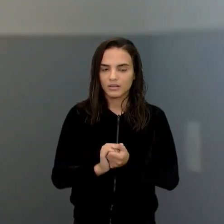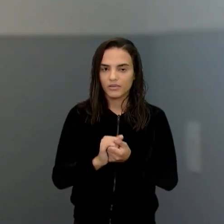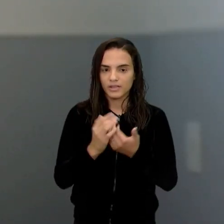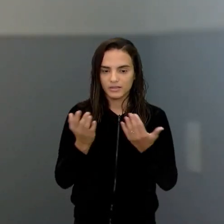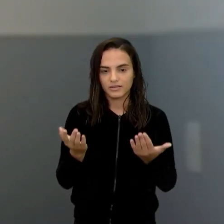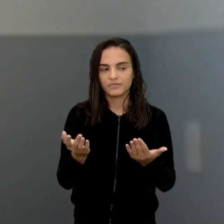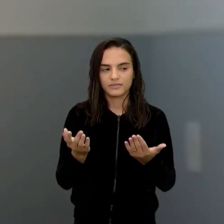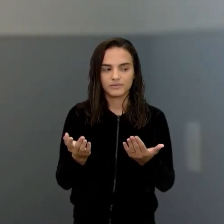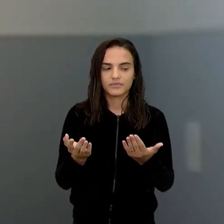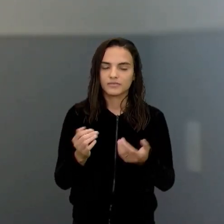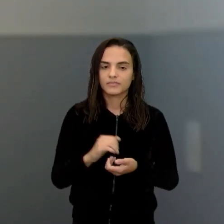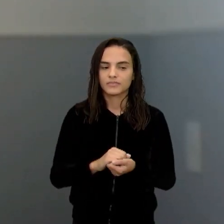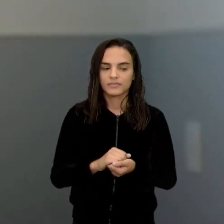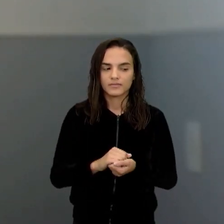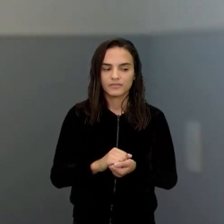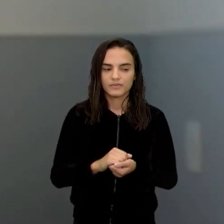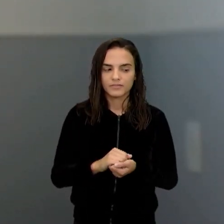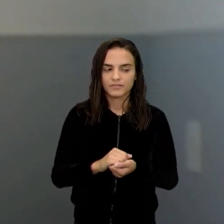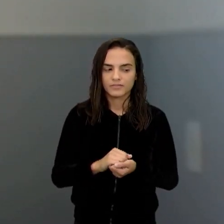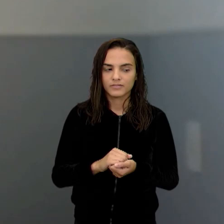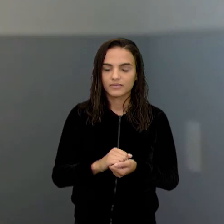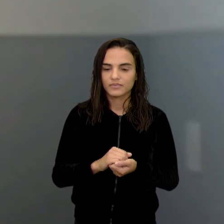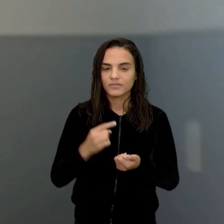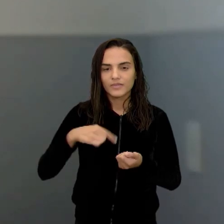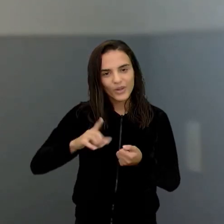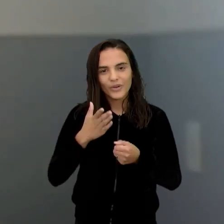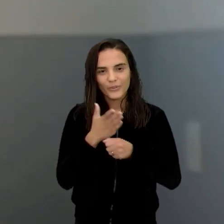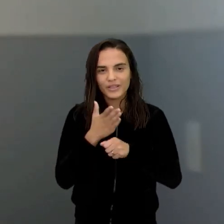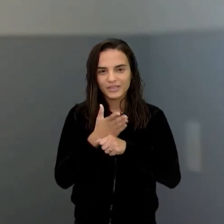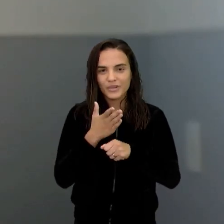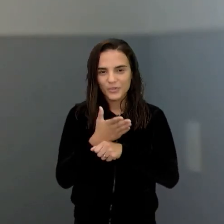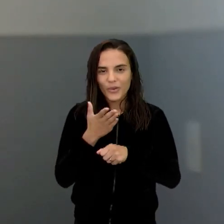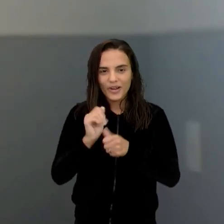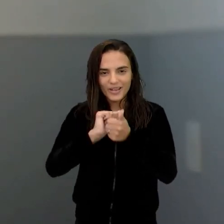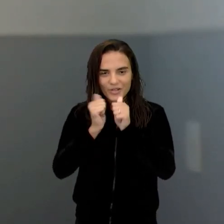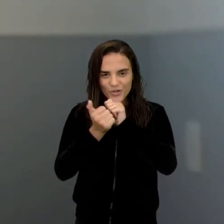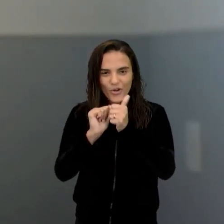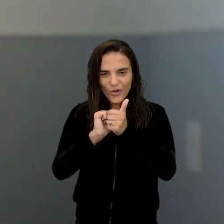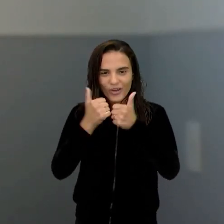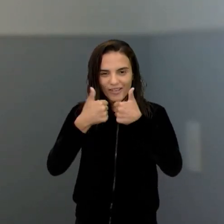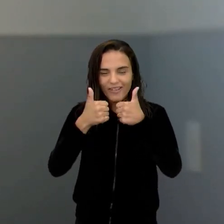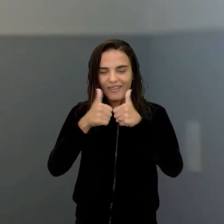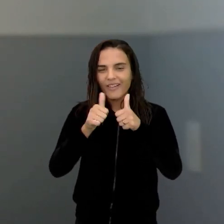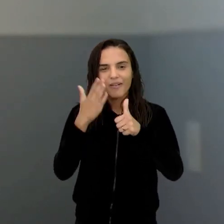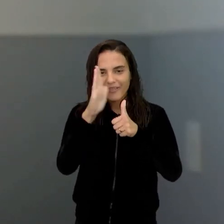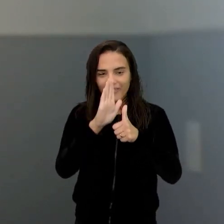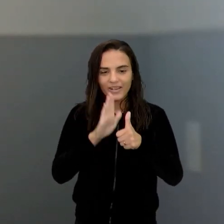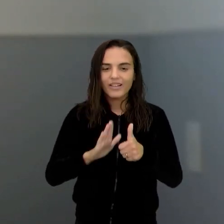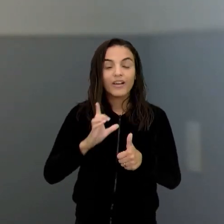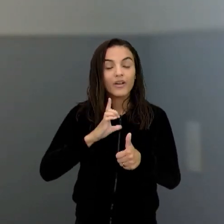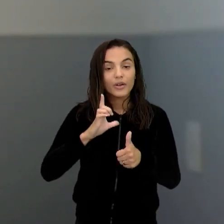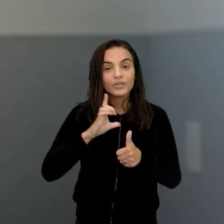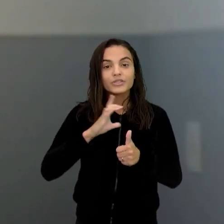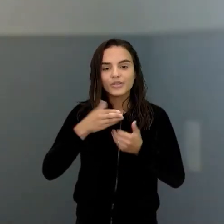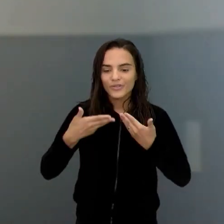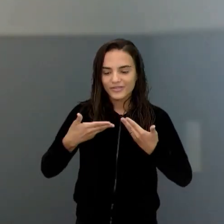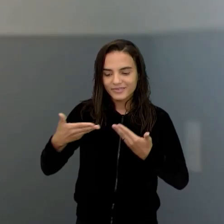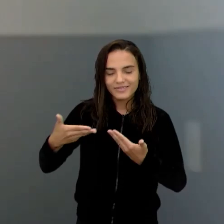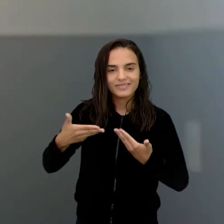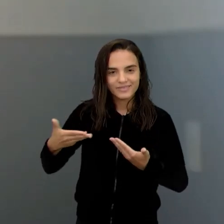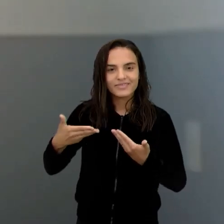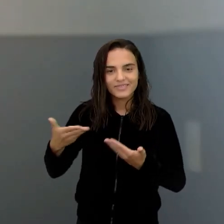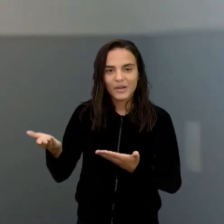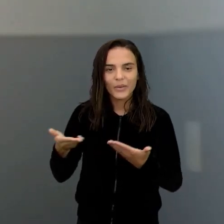um link de um jogo do último campeonato que a gente participou, o Campeonato Brasileiro. O meu time é os Ronins,